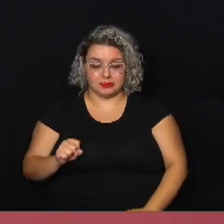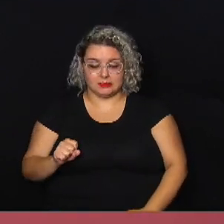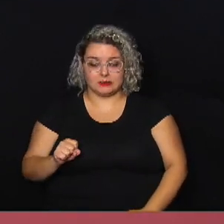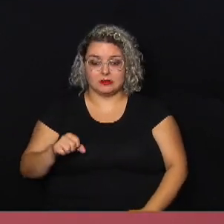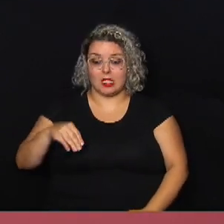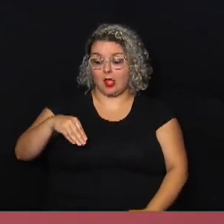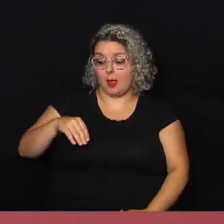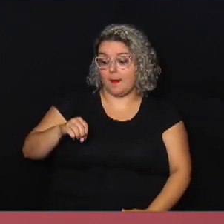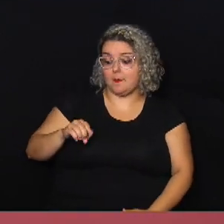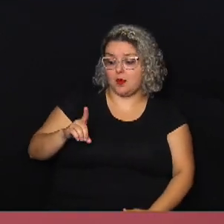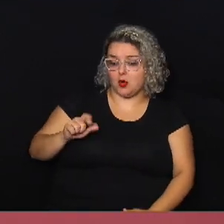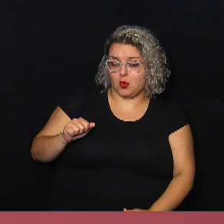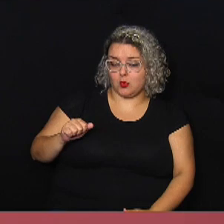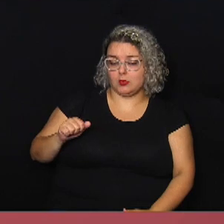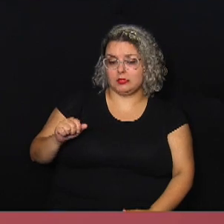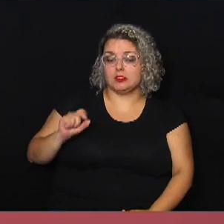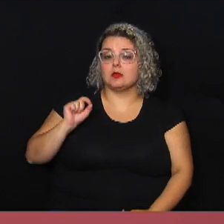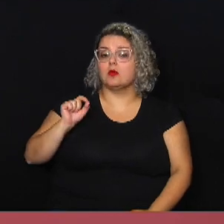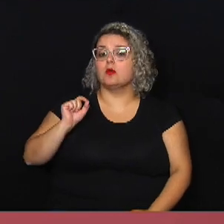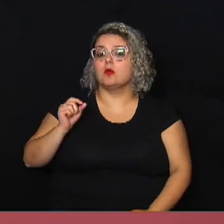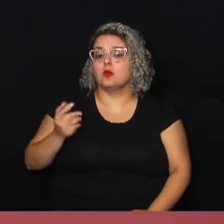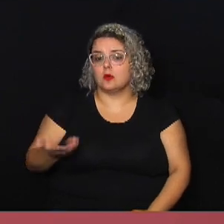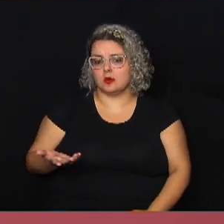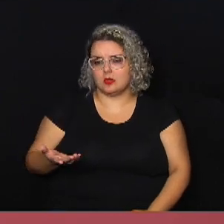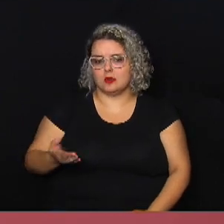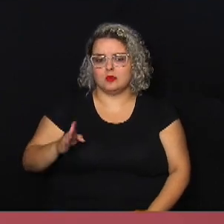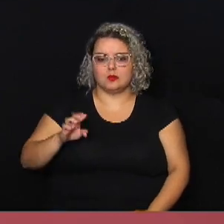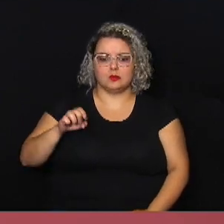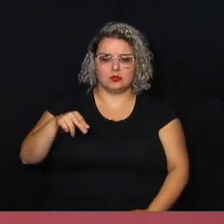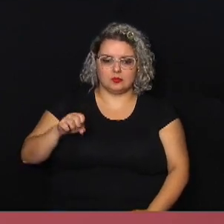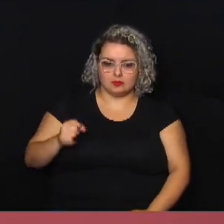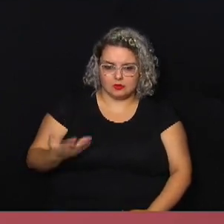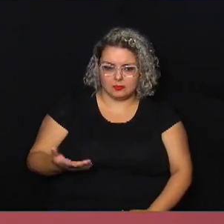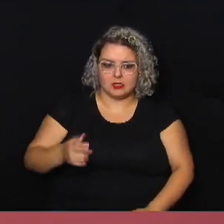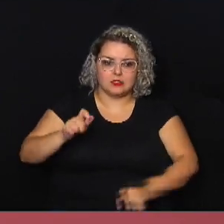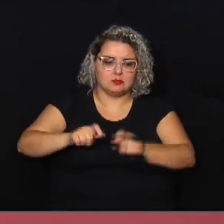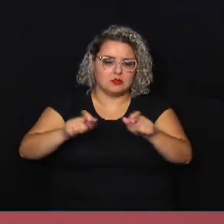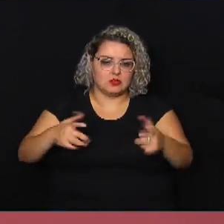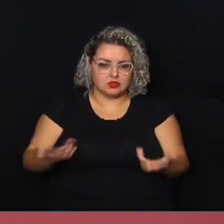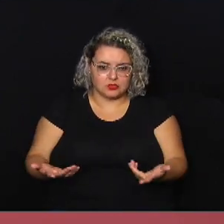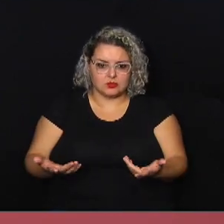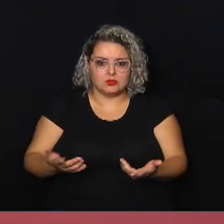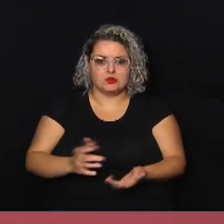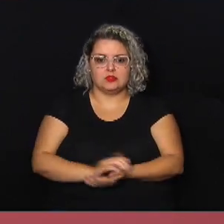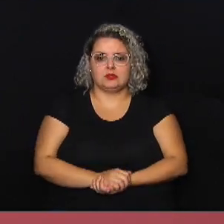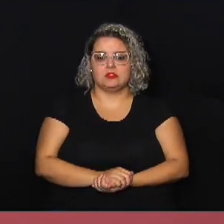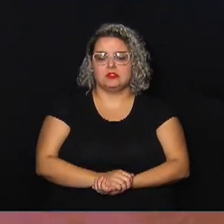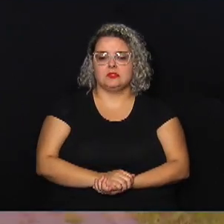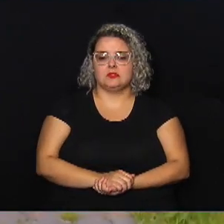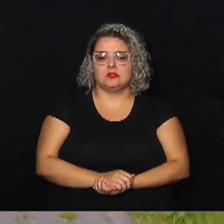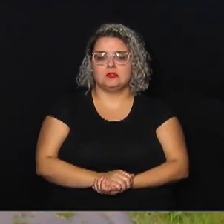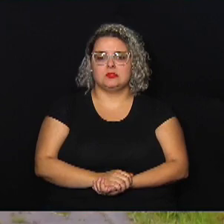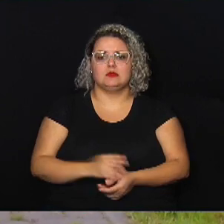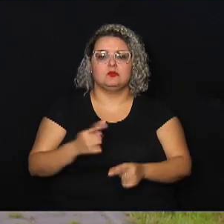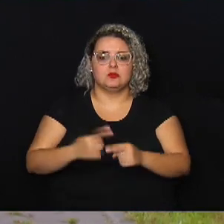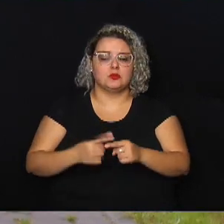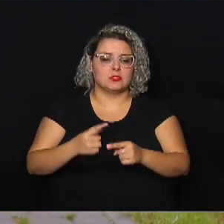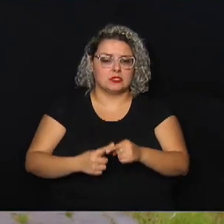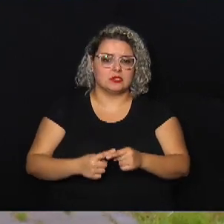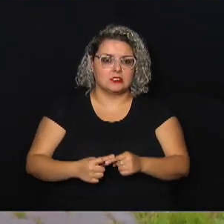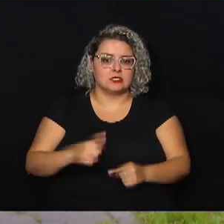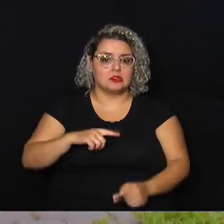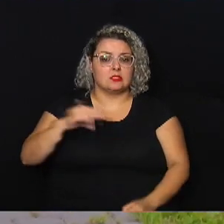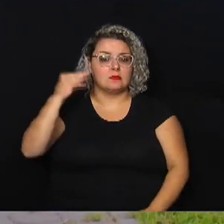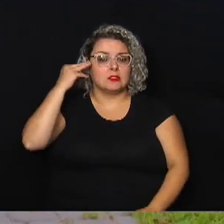primeiro, que é os bens de pessoas desejam porque tem mentalidade